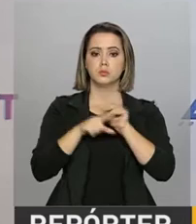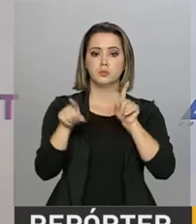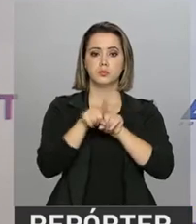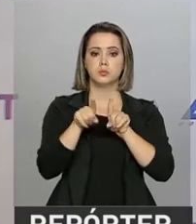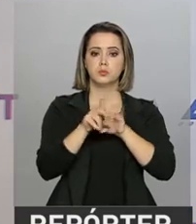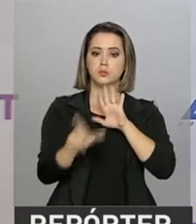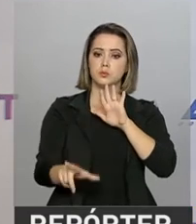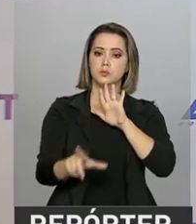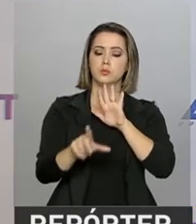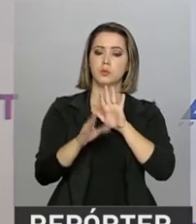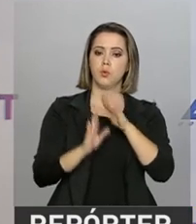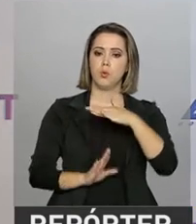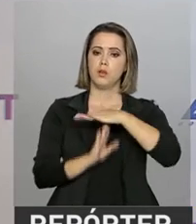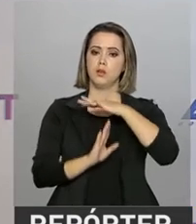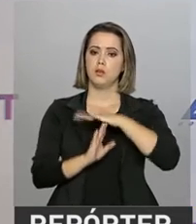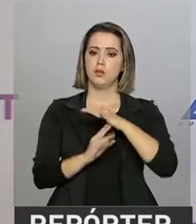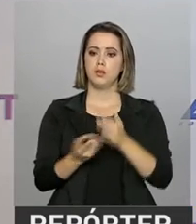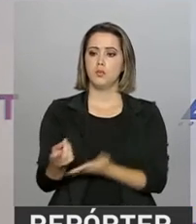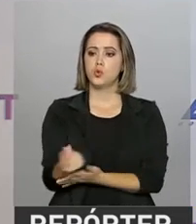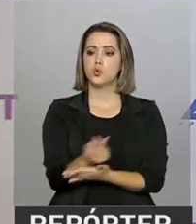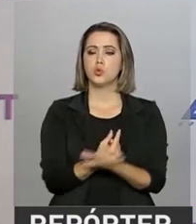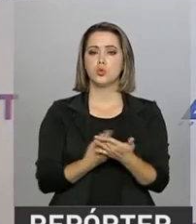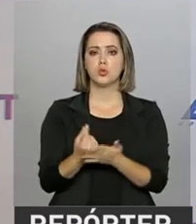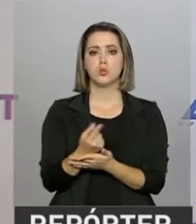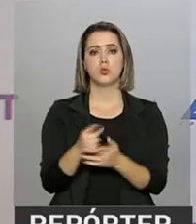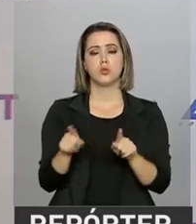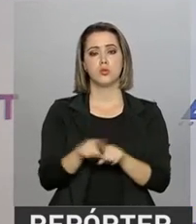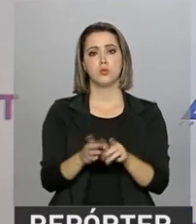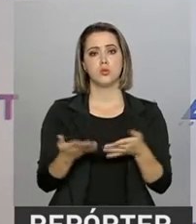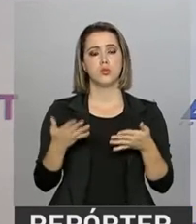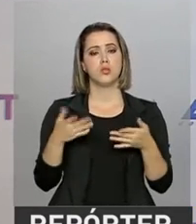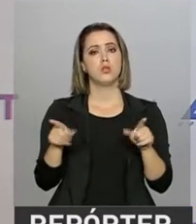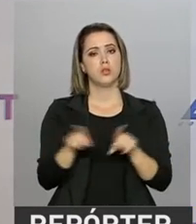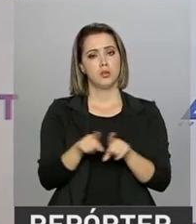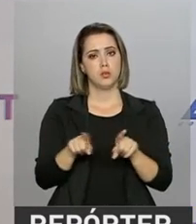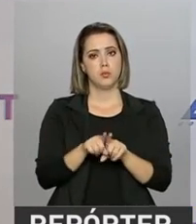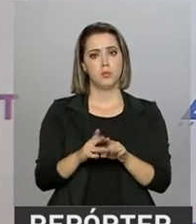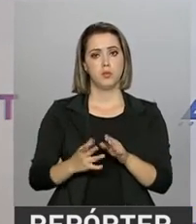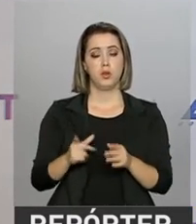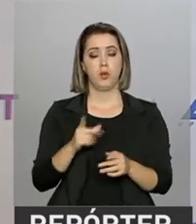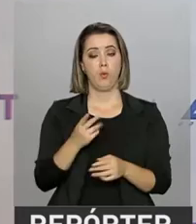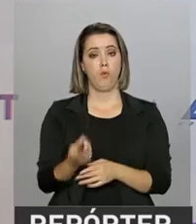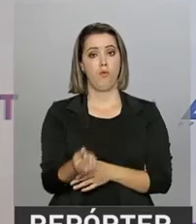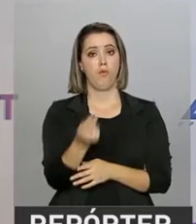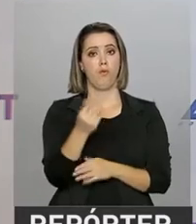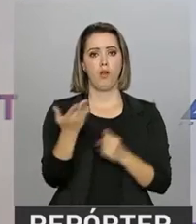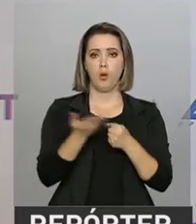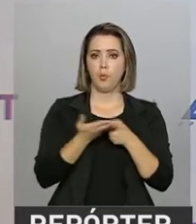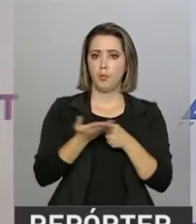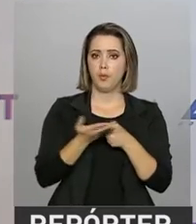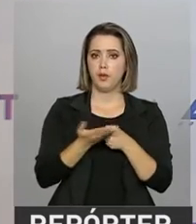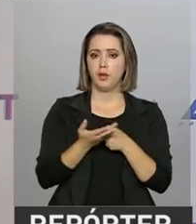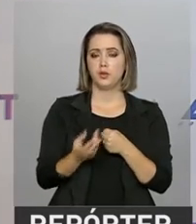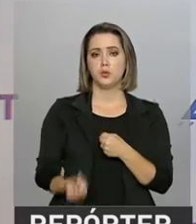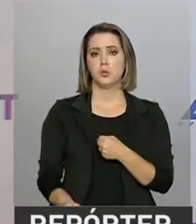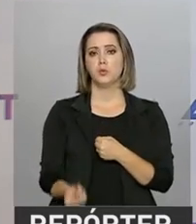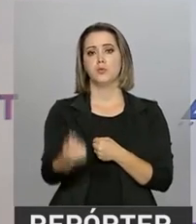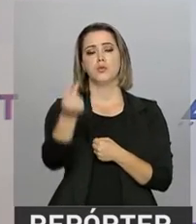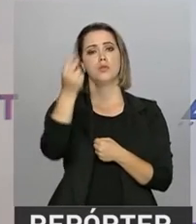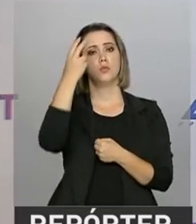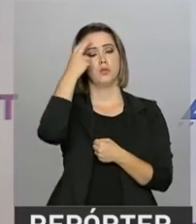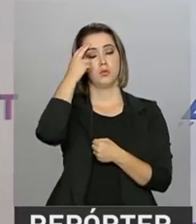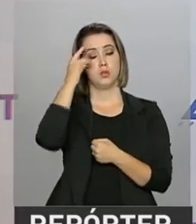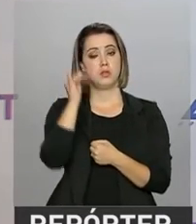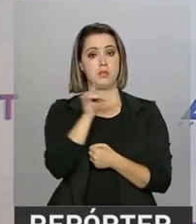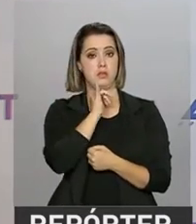limite anual para a captação de recursos e inclusive a fixação de um valor médio para os produtos culturais como o preço dos ingressos